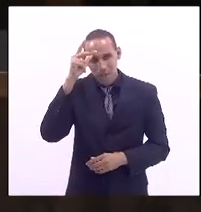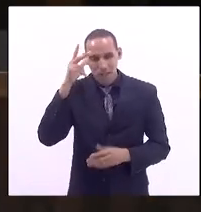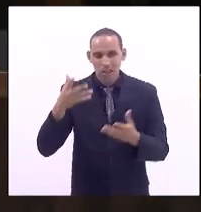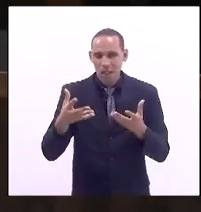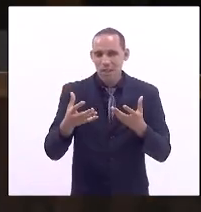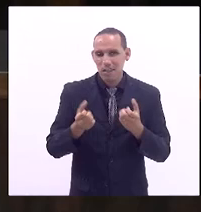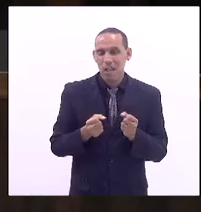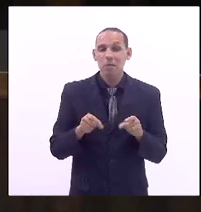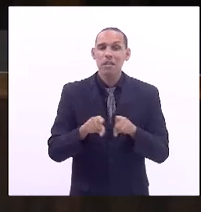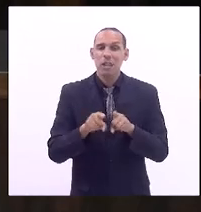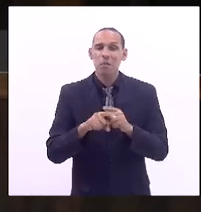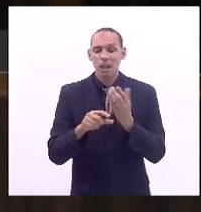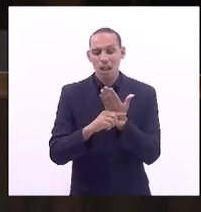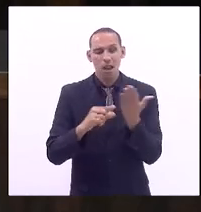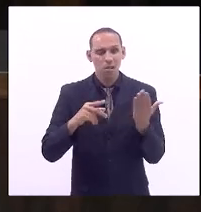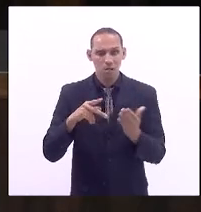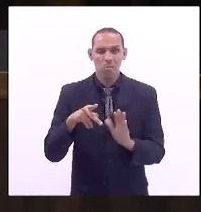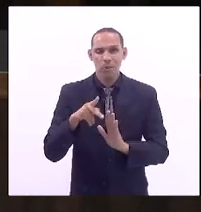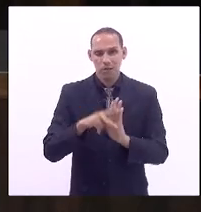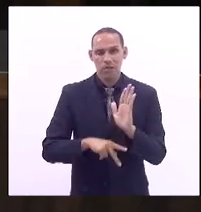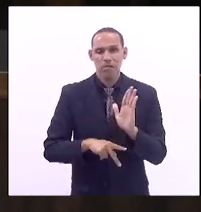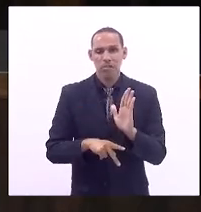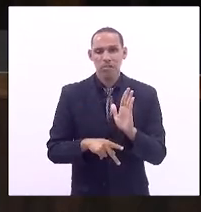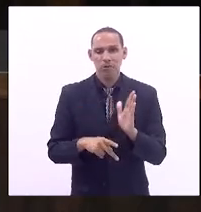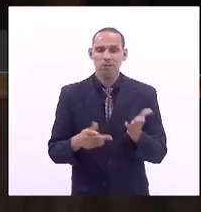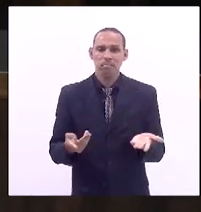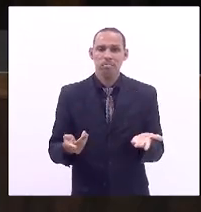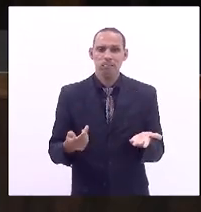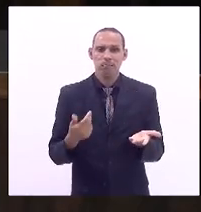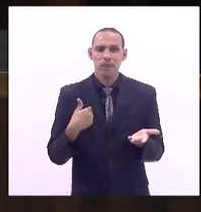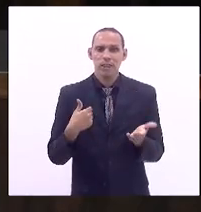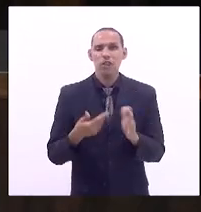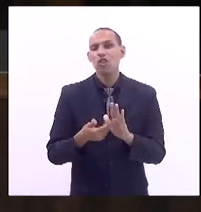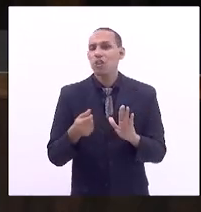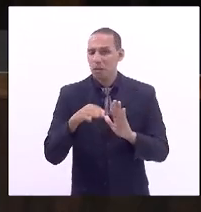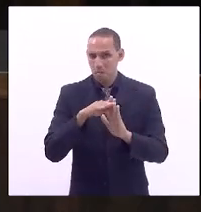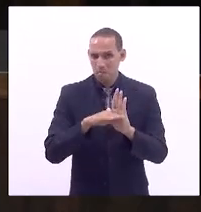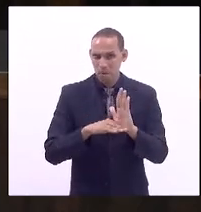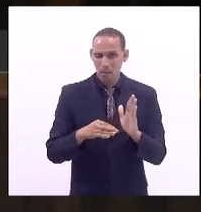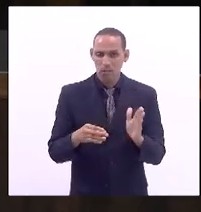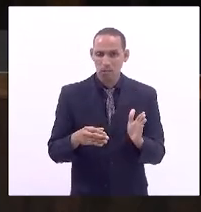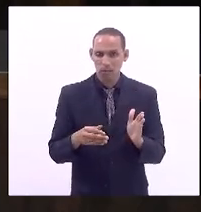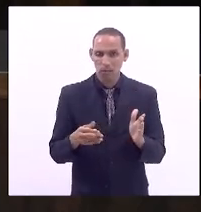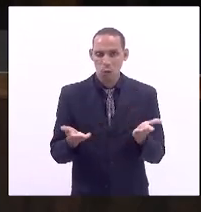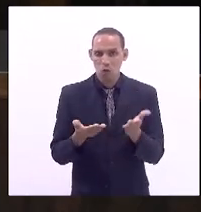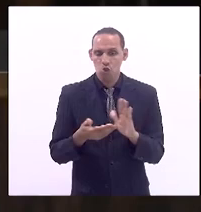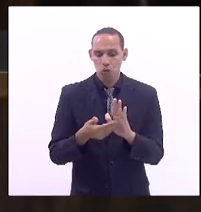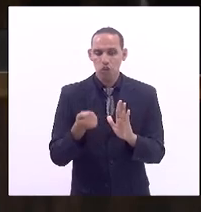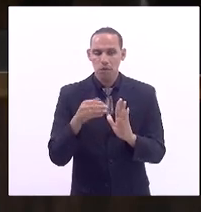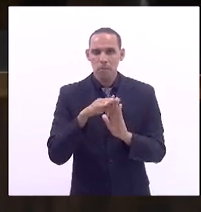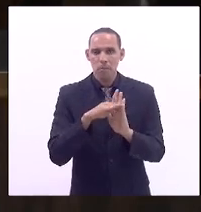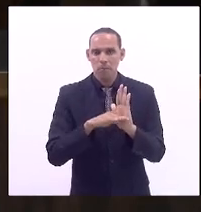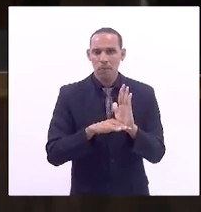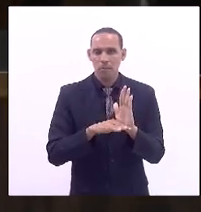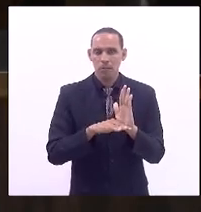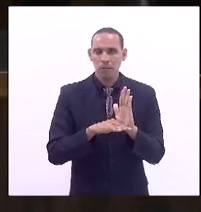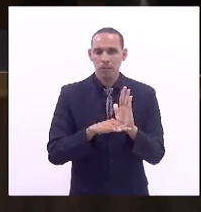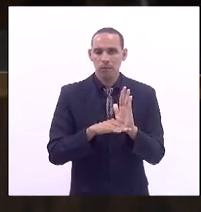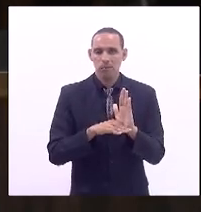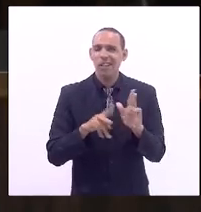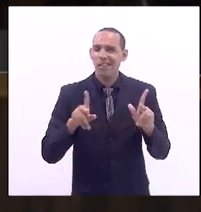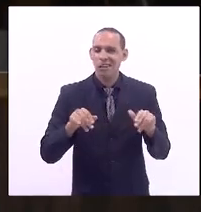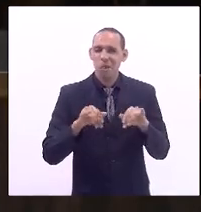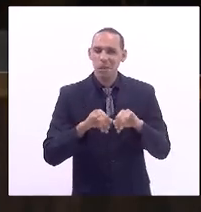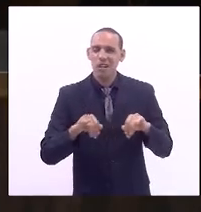e de preferência também o ao todo o projeto né eu retiro de pauta hoje Ah e assim como